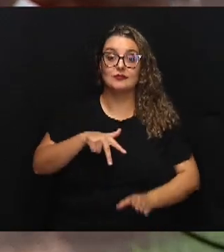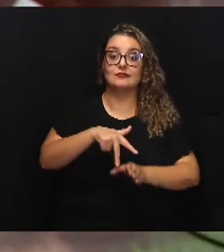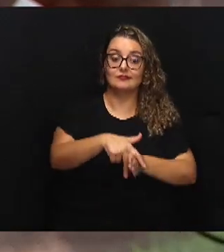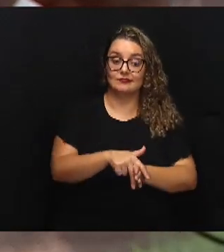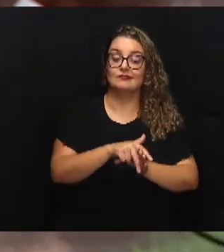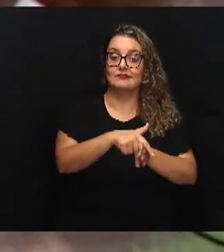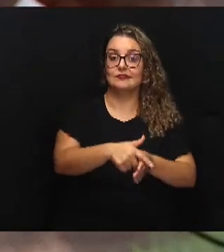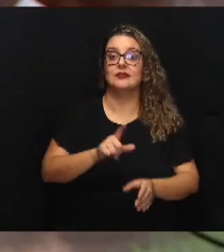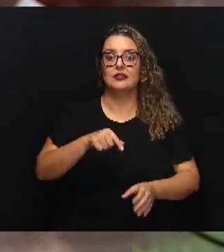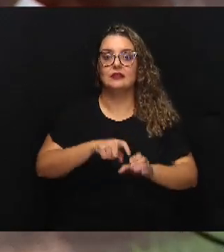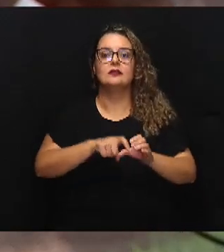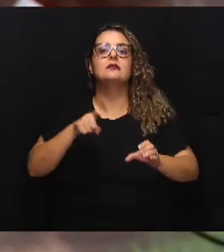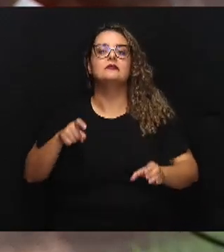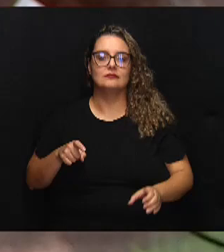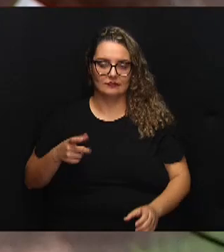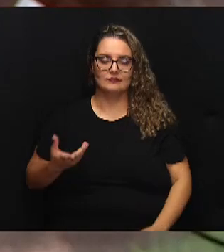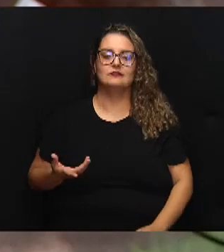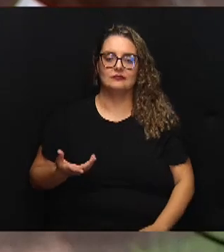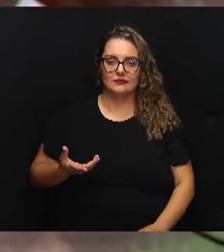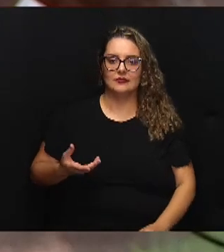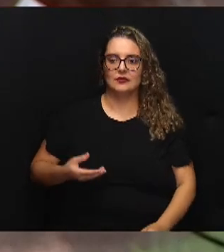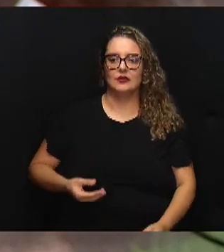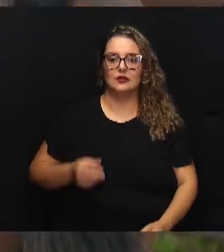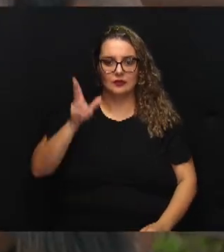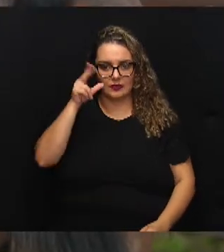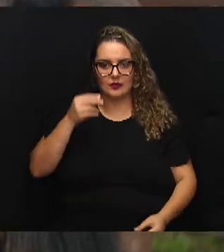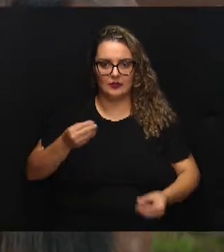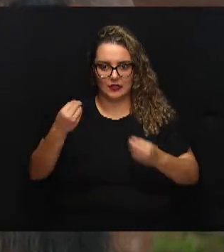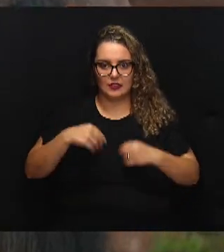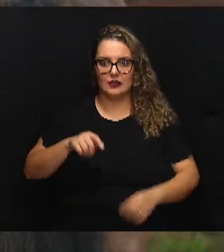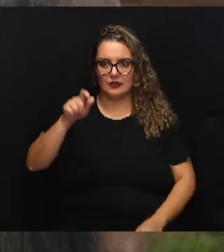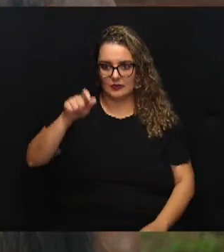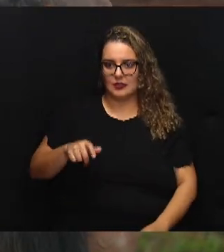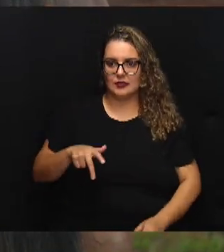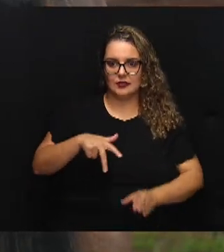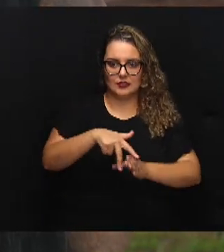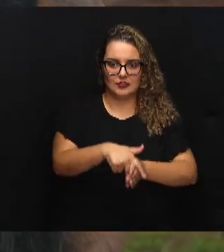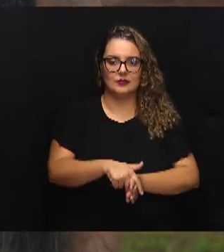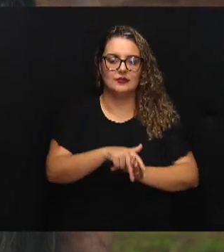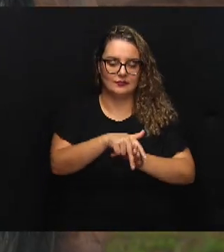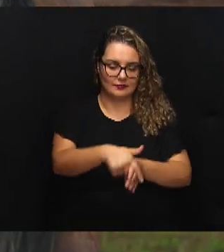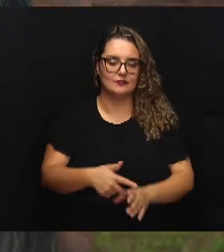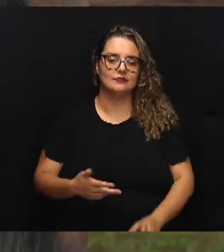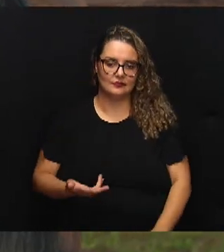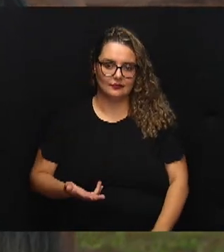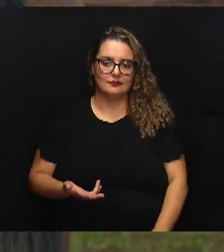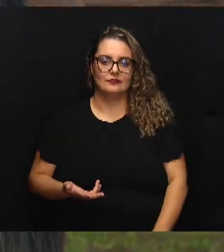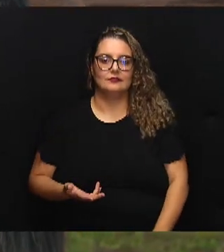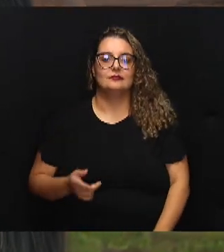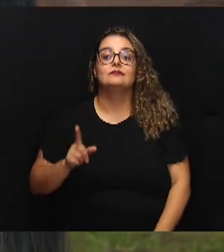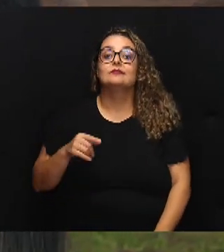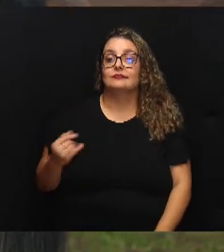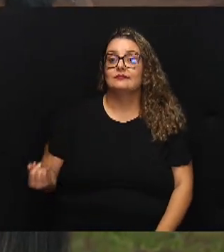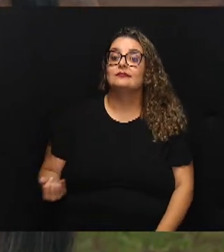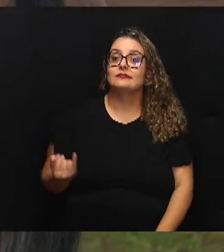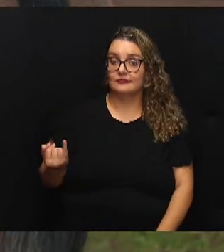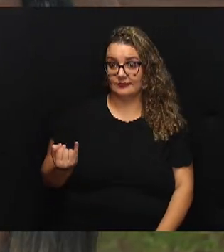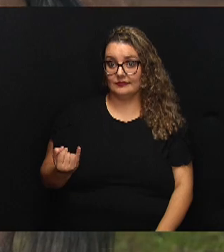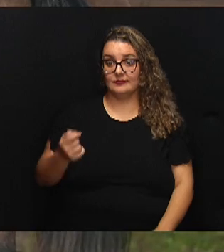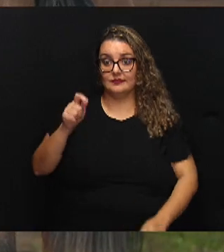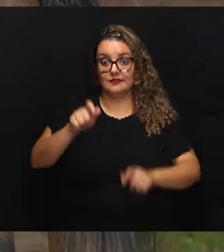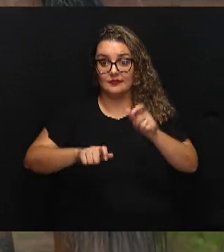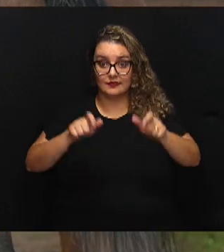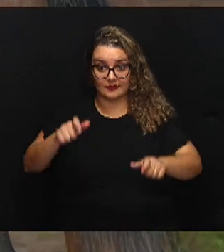é uma dependência muito grande que o cavalo gera para esse indivíduo que está montado. Então, é super importante, as pessoas que